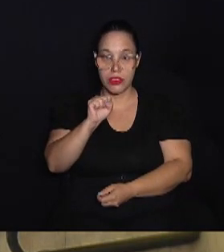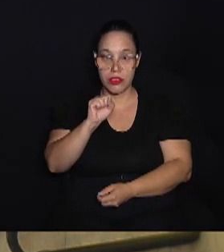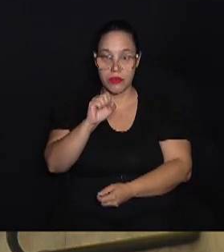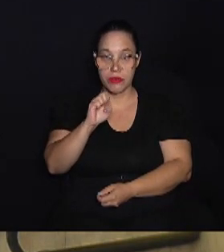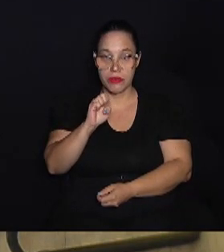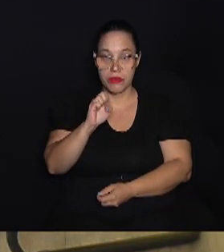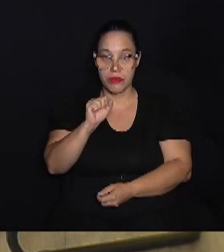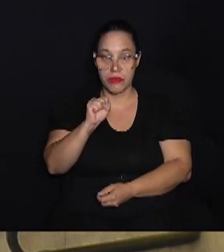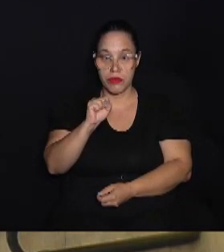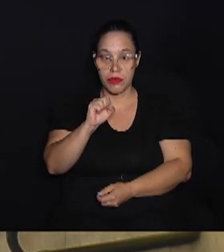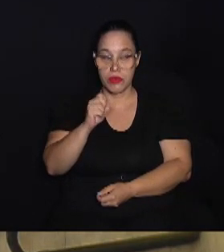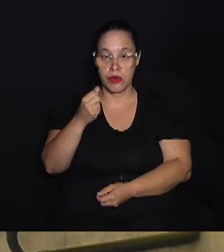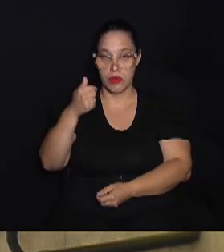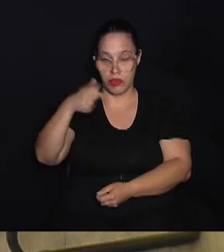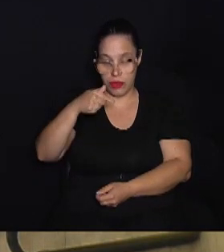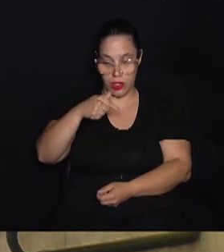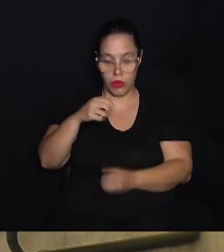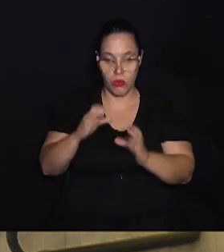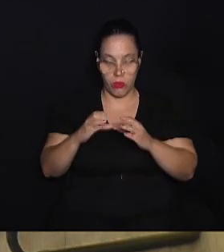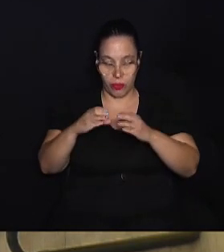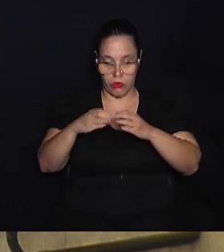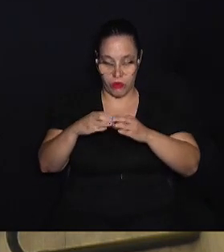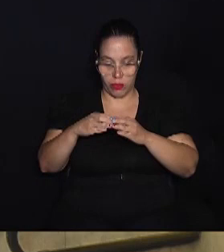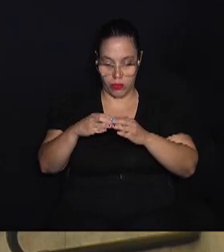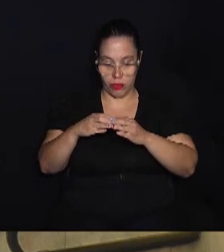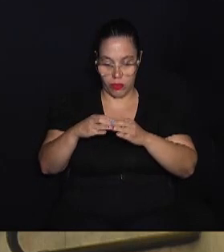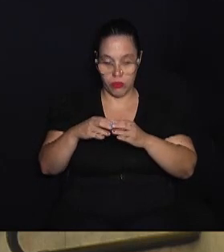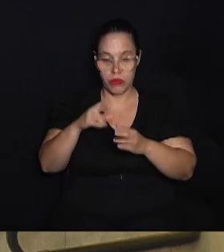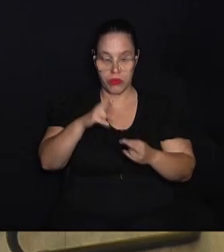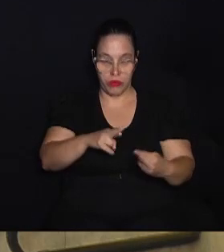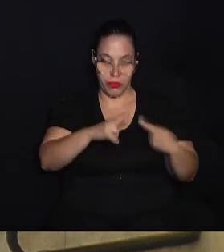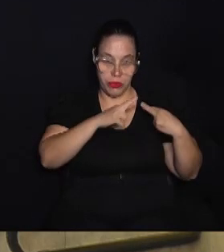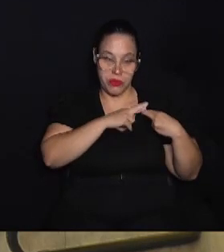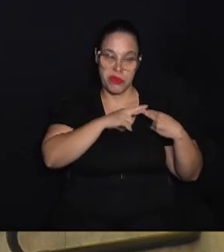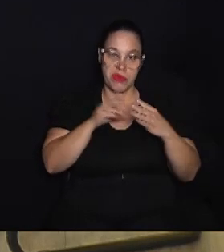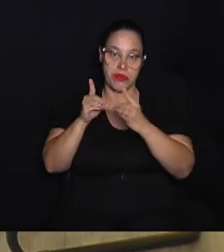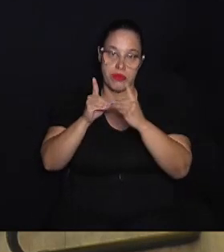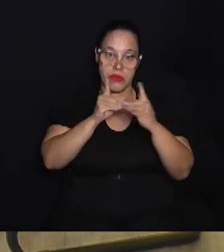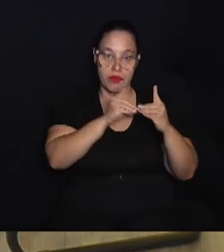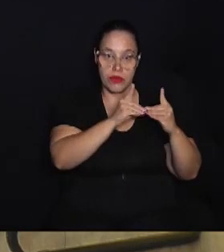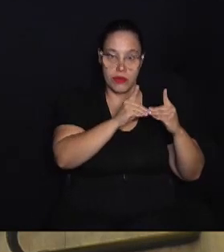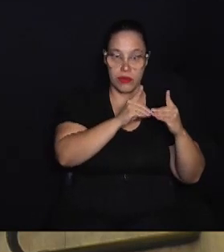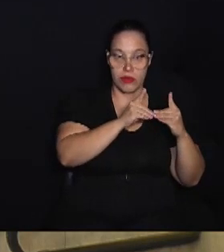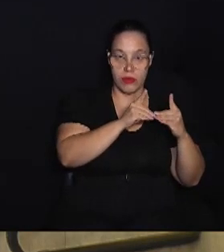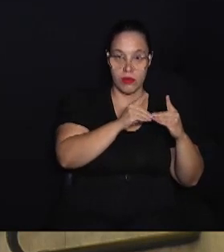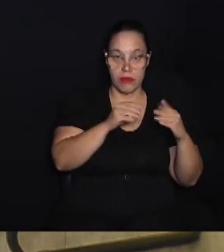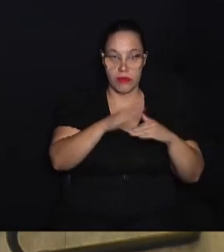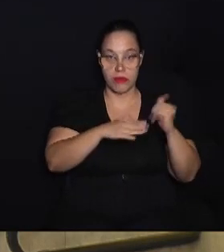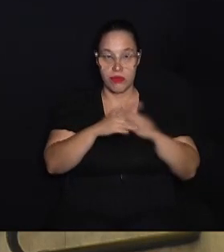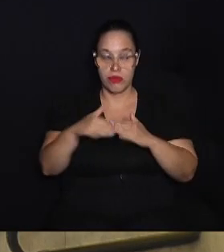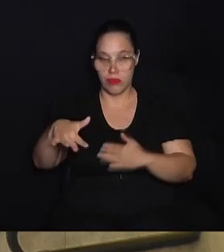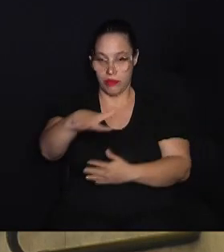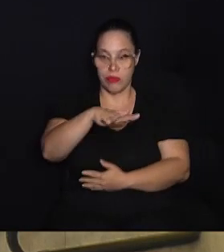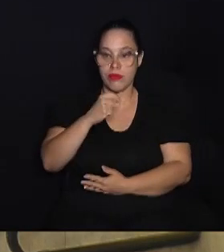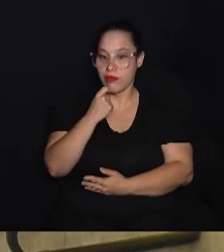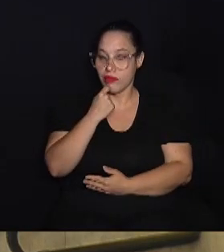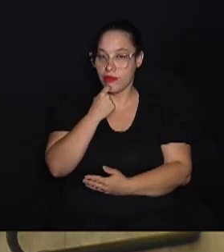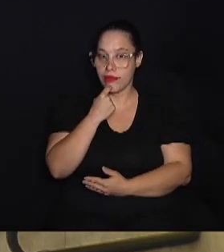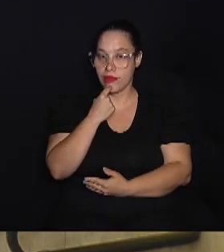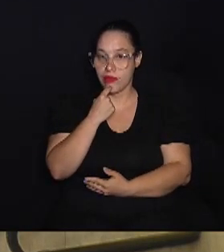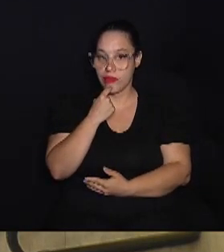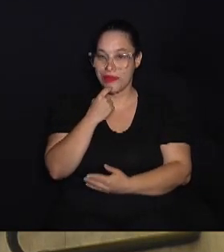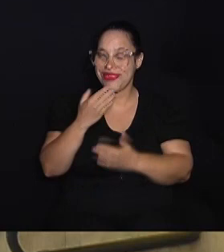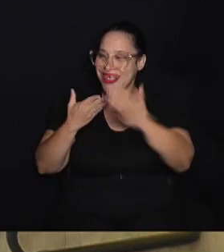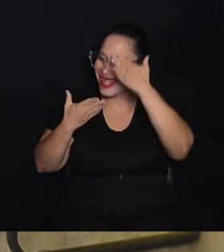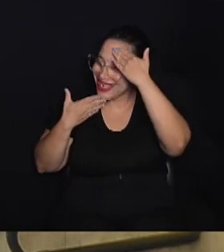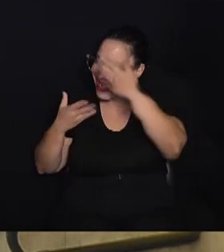Bombeiros do 7º Grupamento de Bombeiros, responsável pelo atendimento operacional aqui na cidade de Campinas.